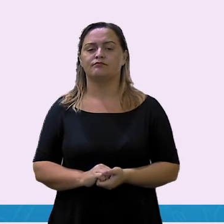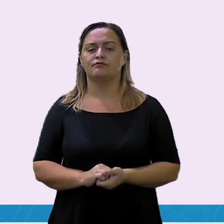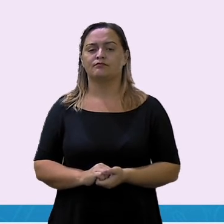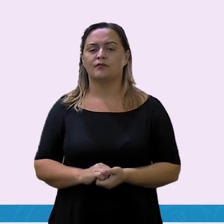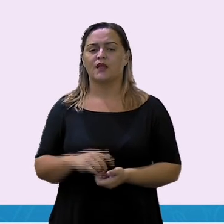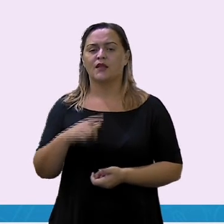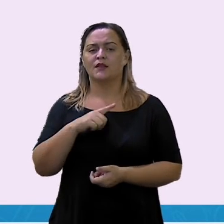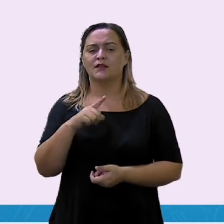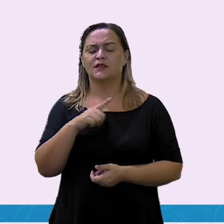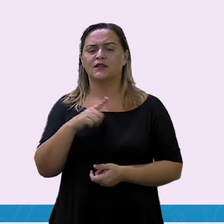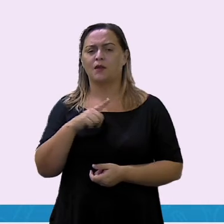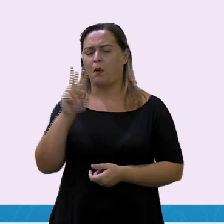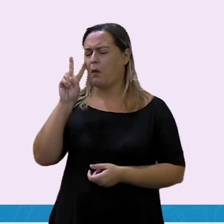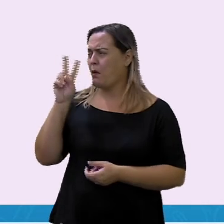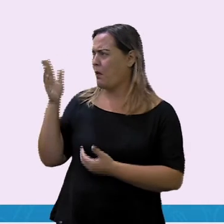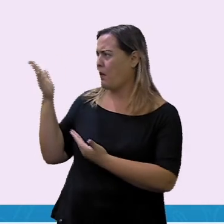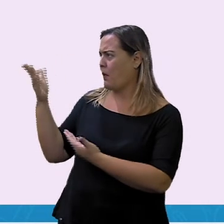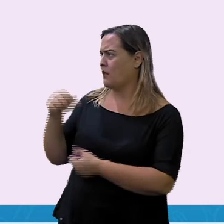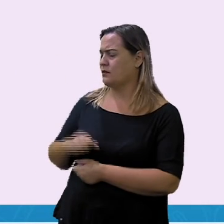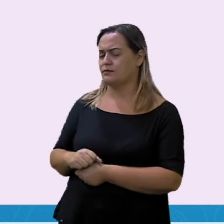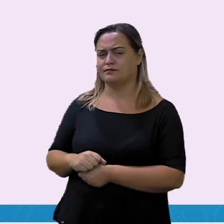duas